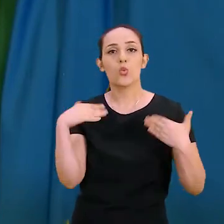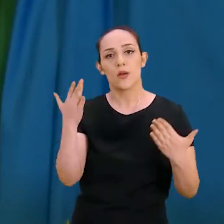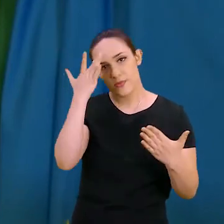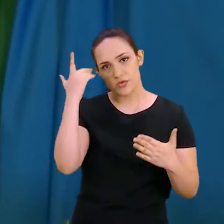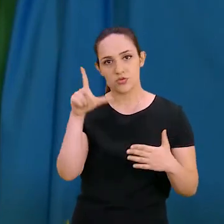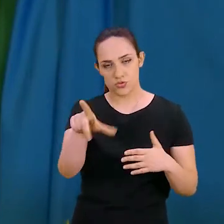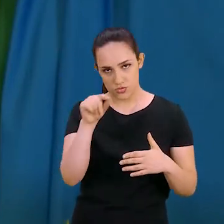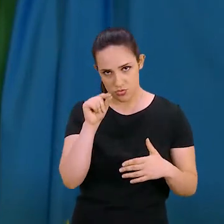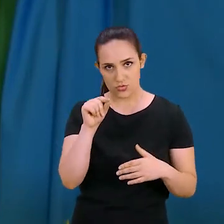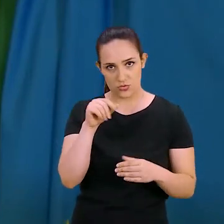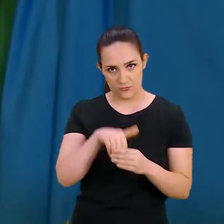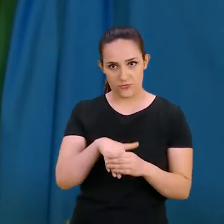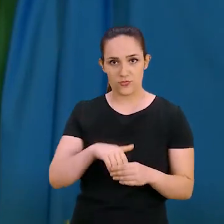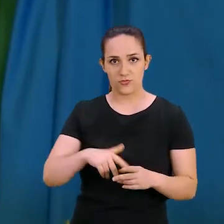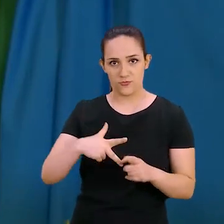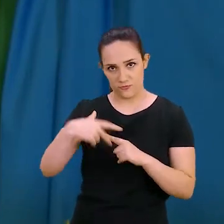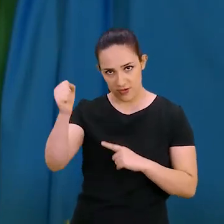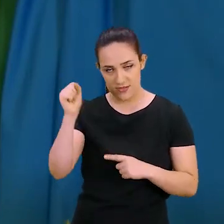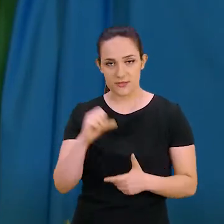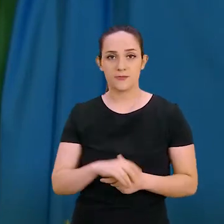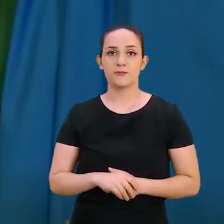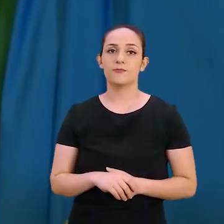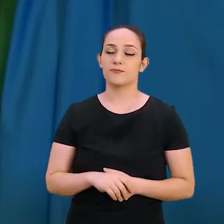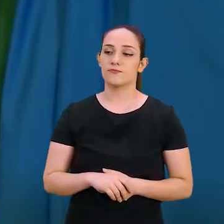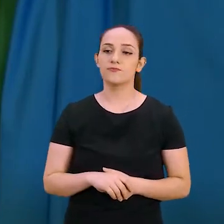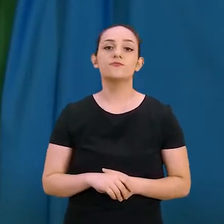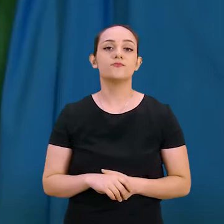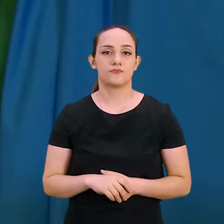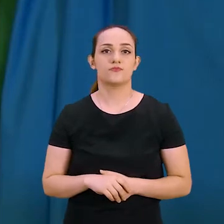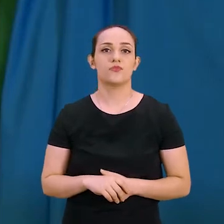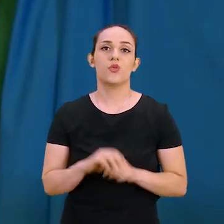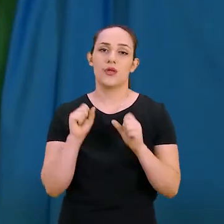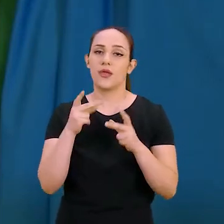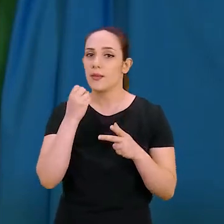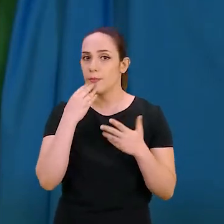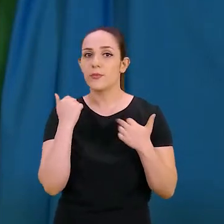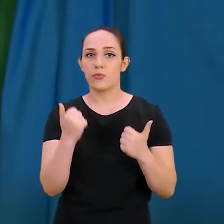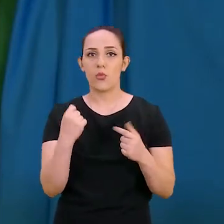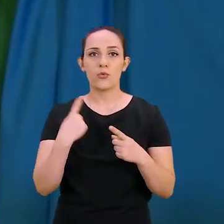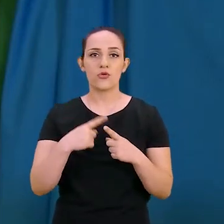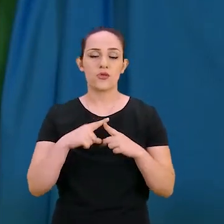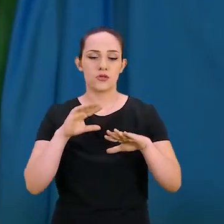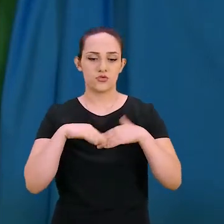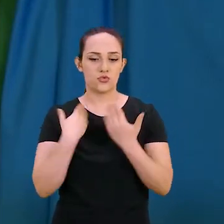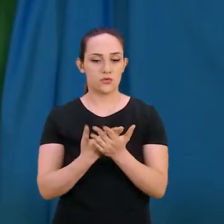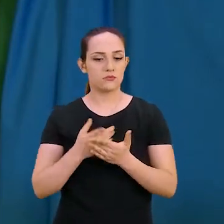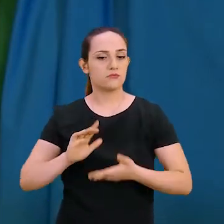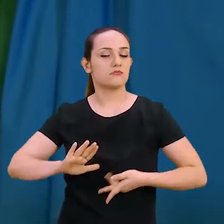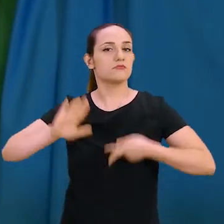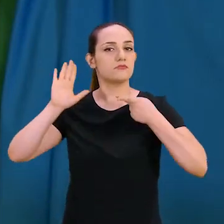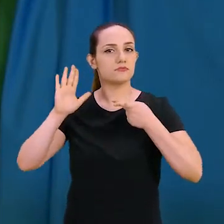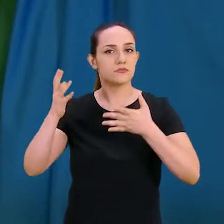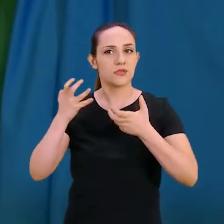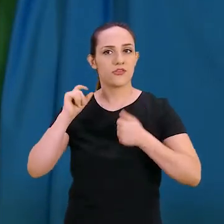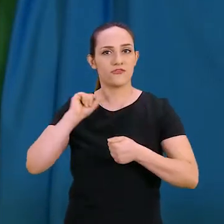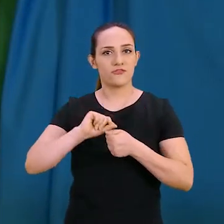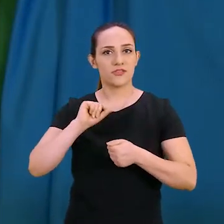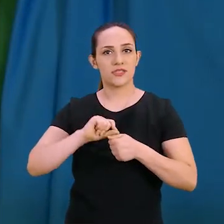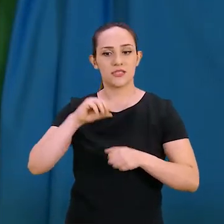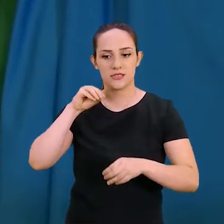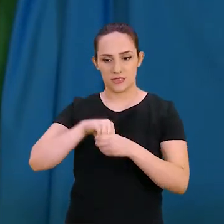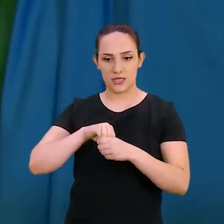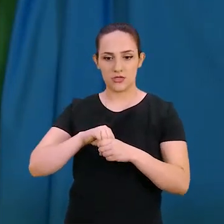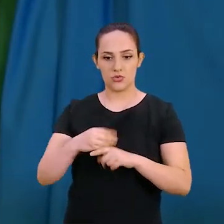foi o candidato vencedor. E também isso se estende, porque as escolas se comprometeram a realizar dentro